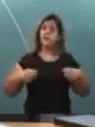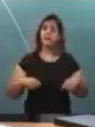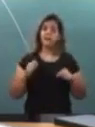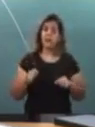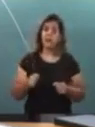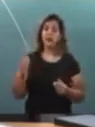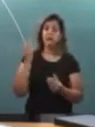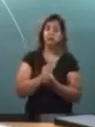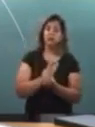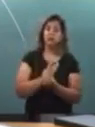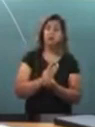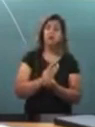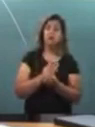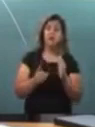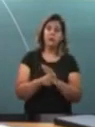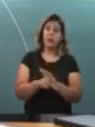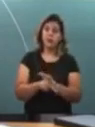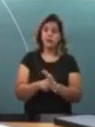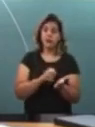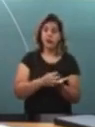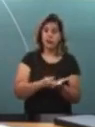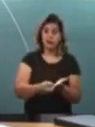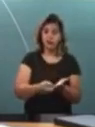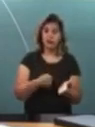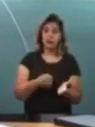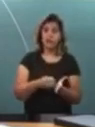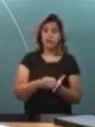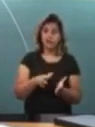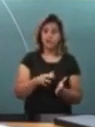Esse caso que a governadora está fazendo com o dinheiro do servidor público do Estado do Rio Grande do Norte.